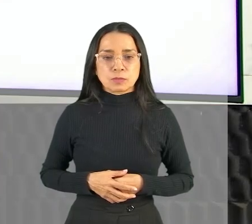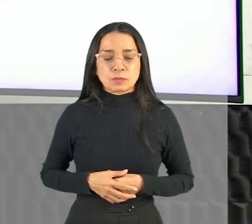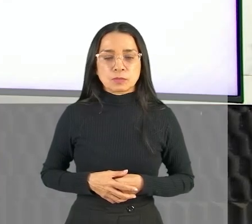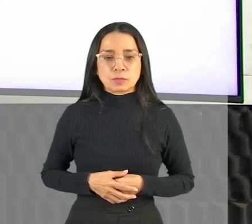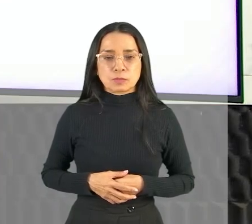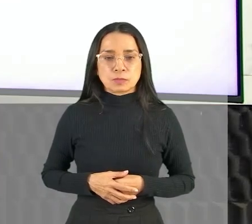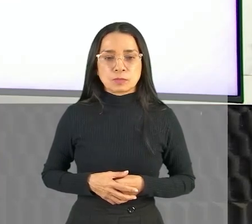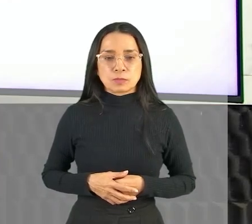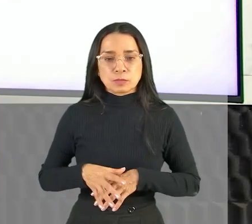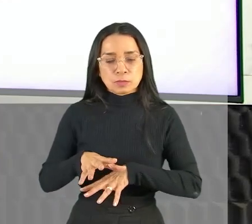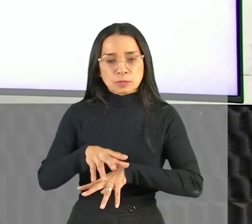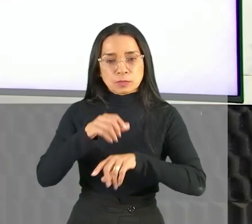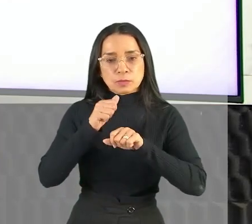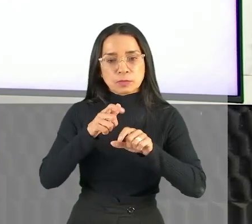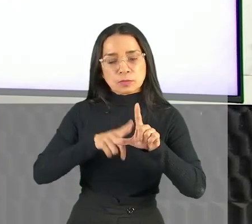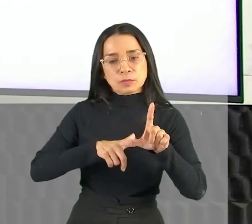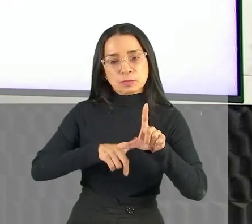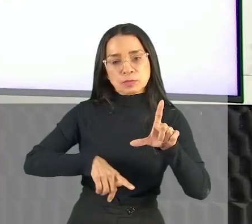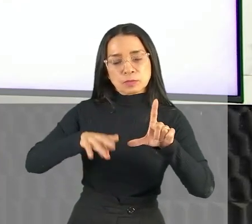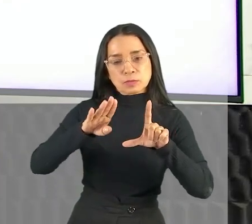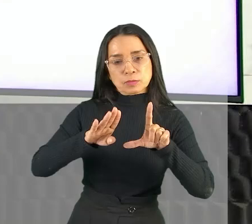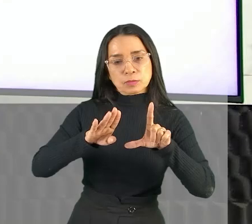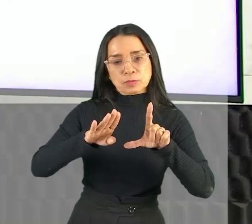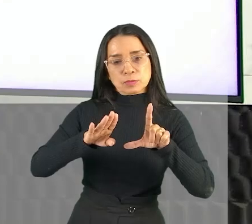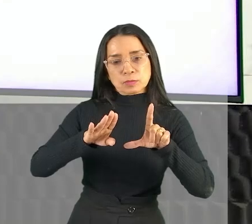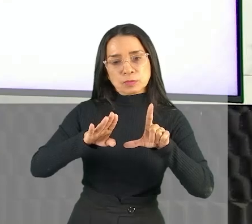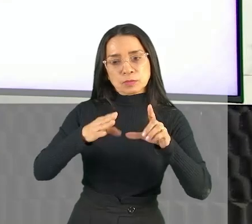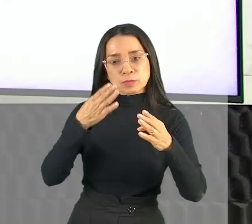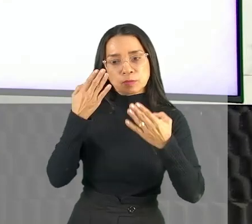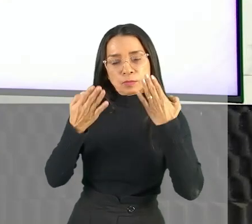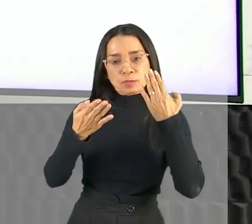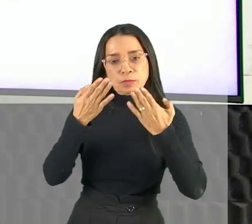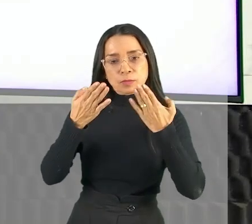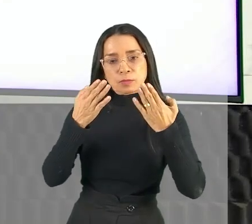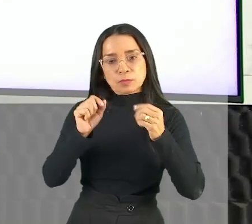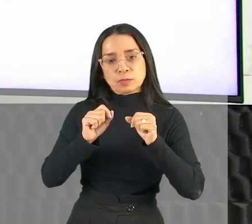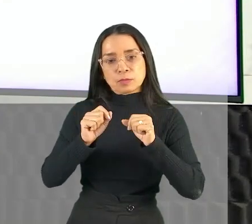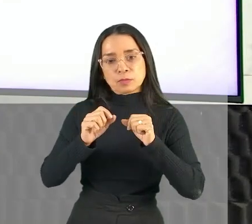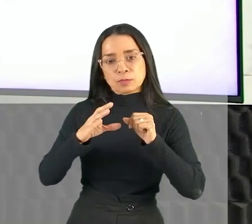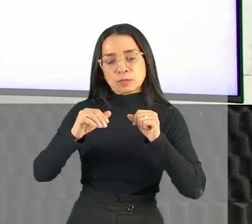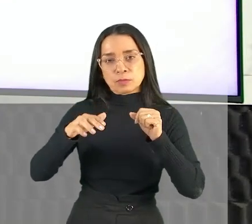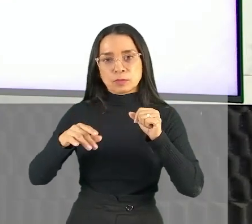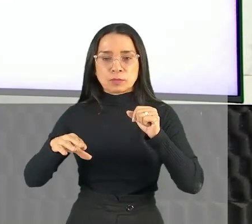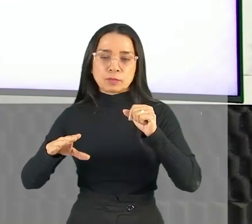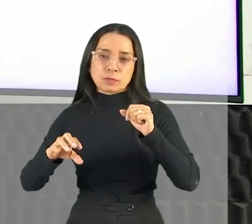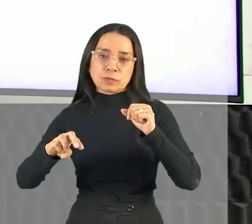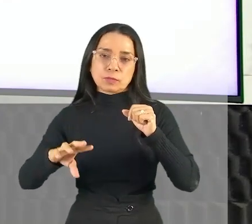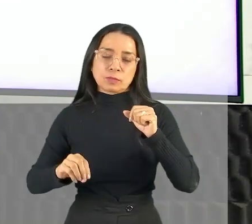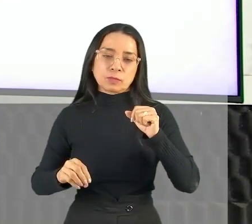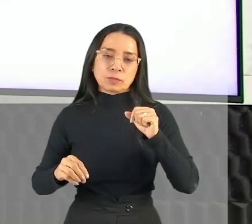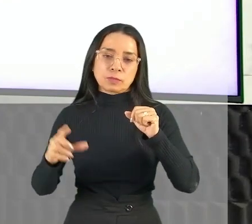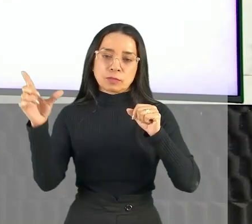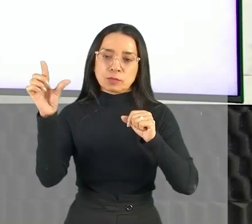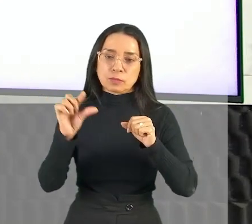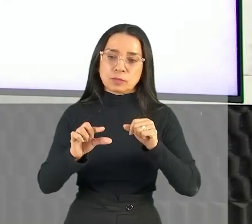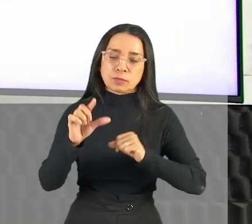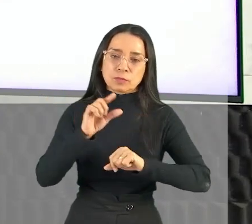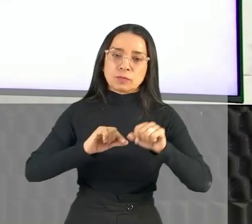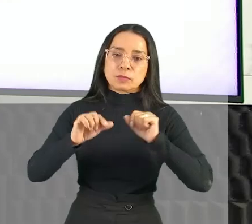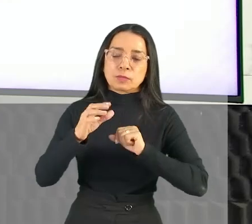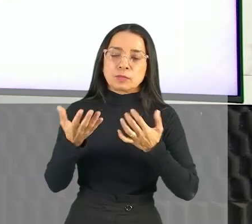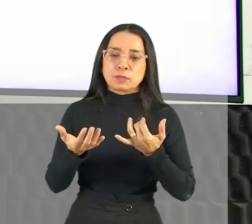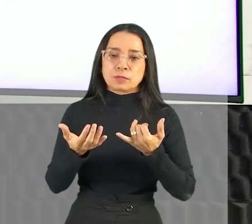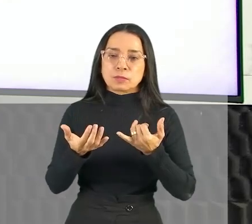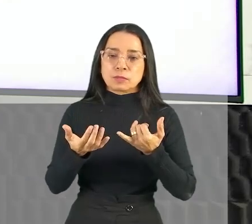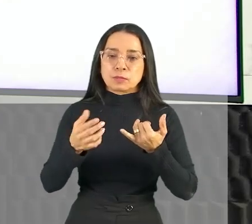ó, fermentação. A fermentação, ela é um catabolismo de menor rendimento energético,